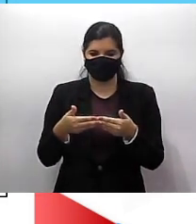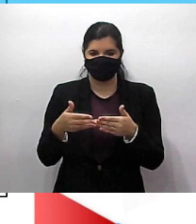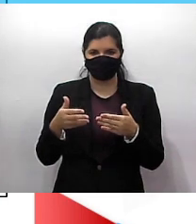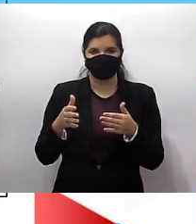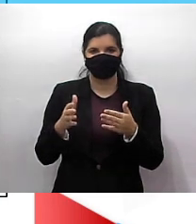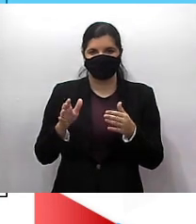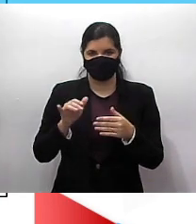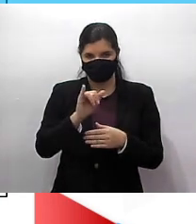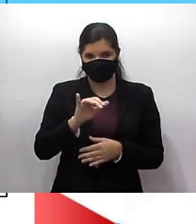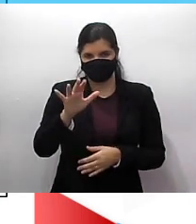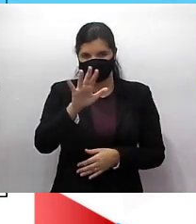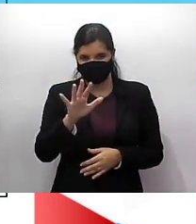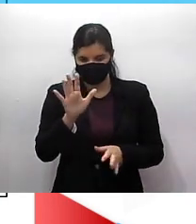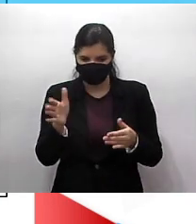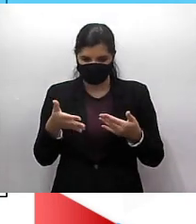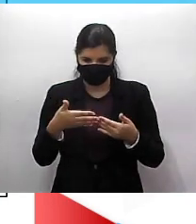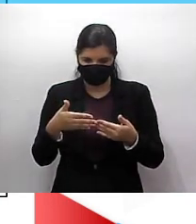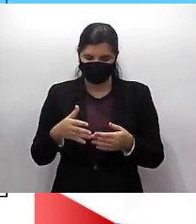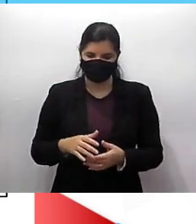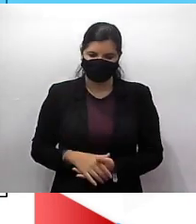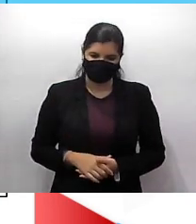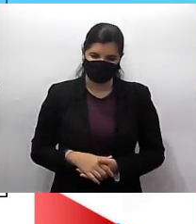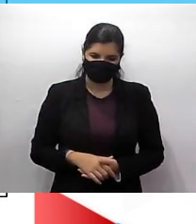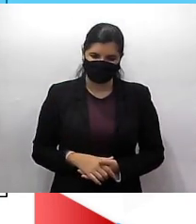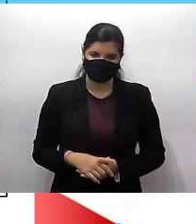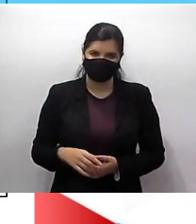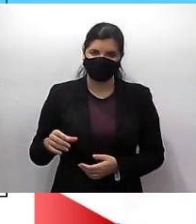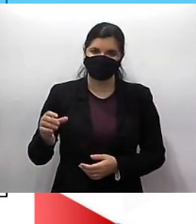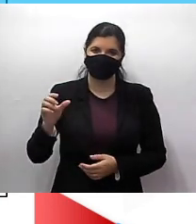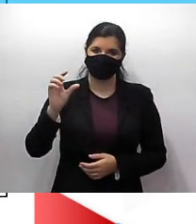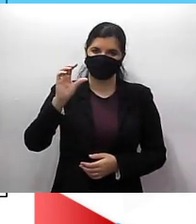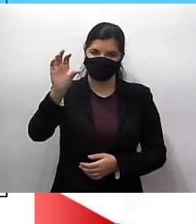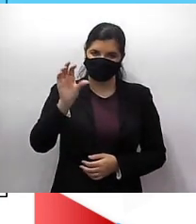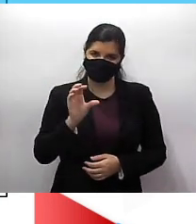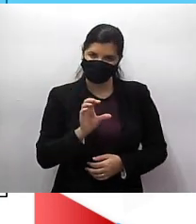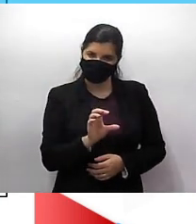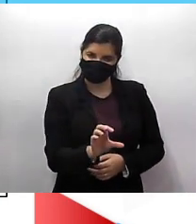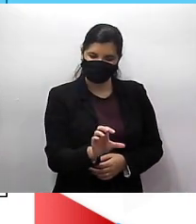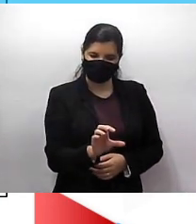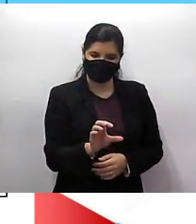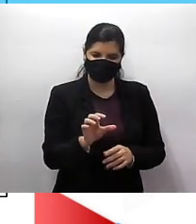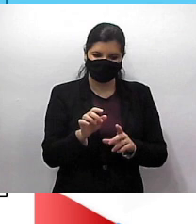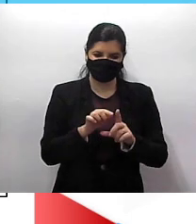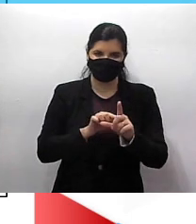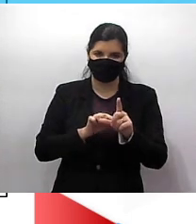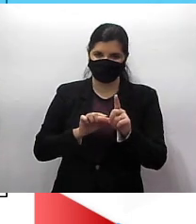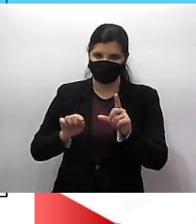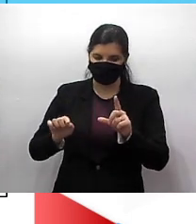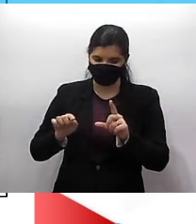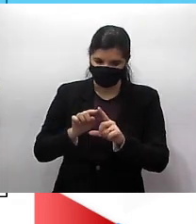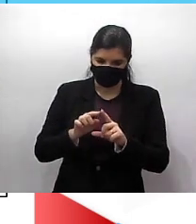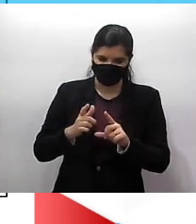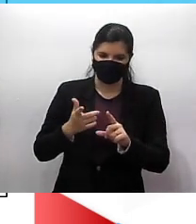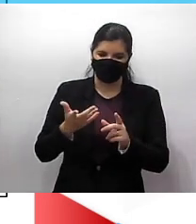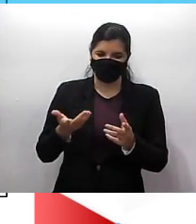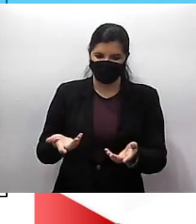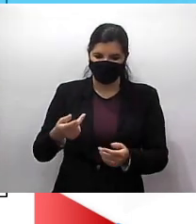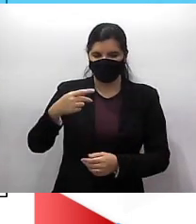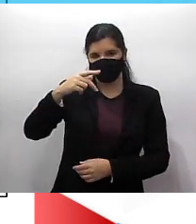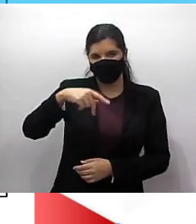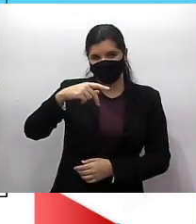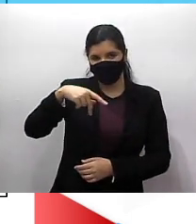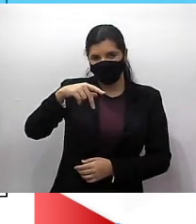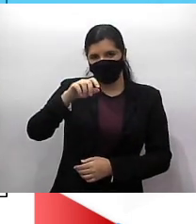figura fechada. Vou trazer para aqui para vocês olharem na animação o triângulo de base que a gente usou. Então, o